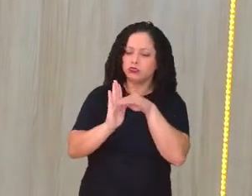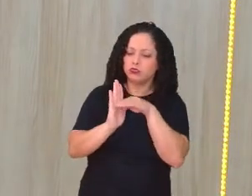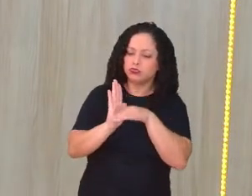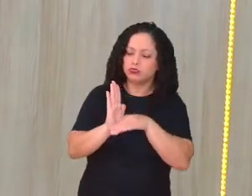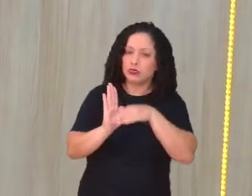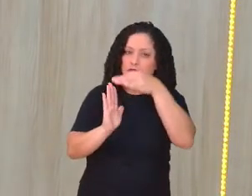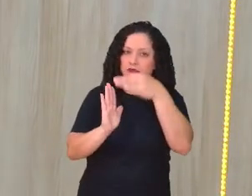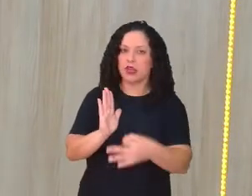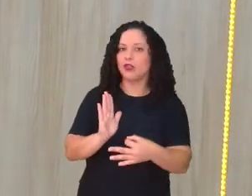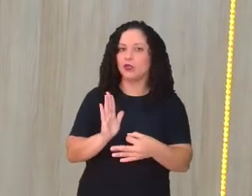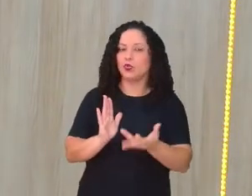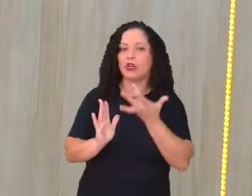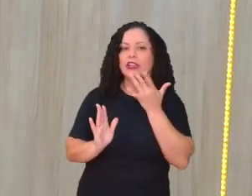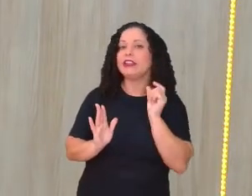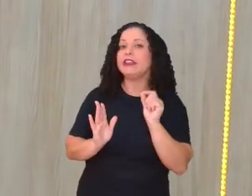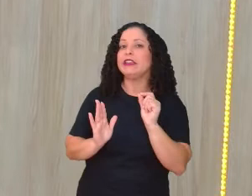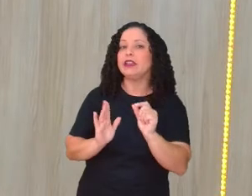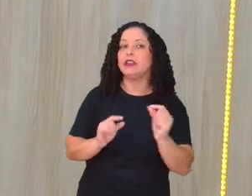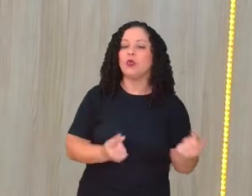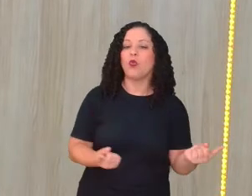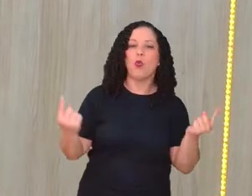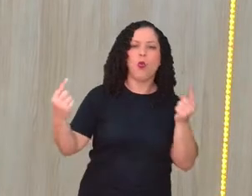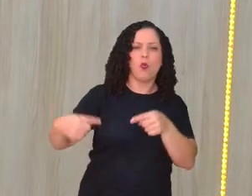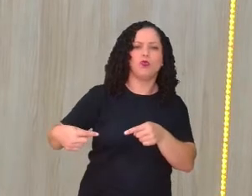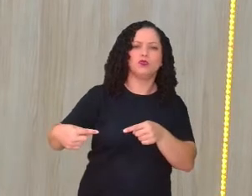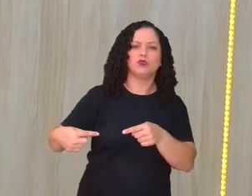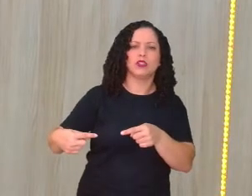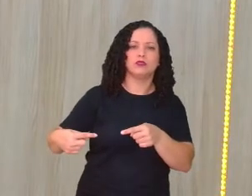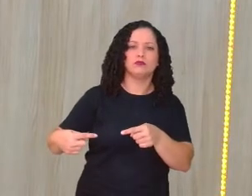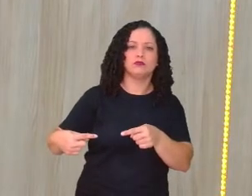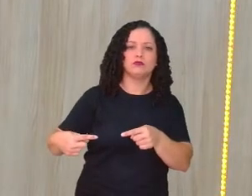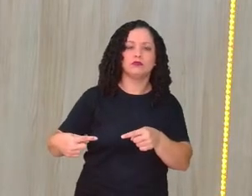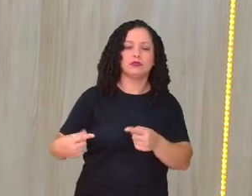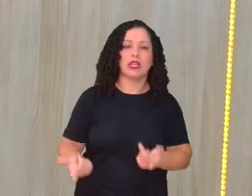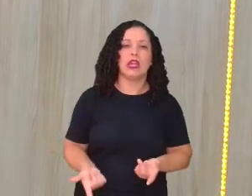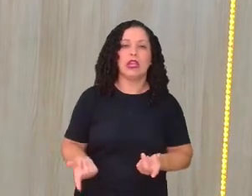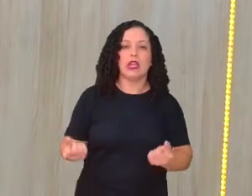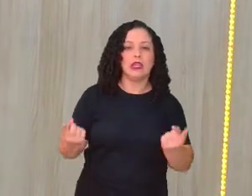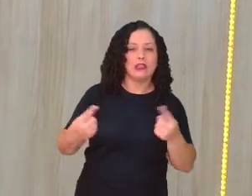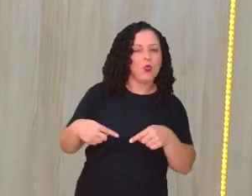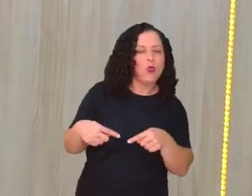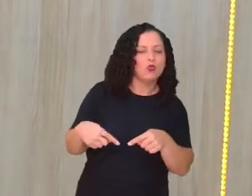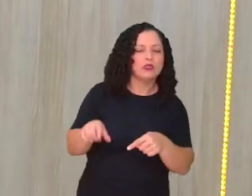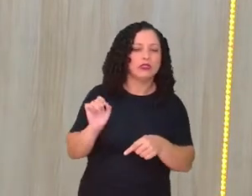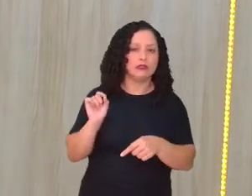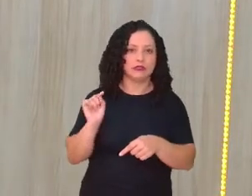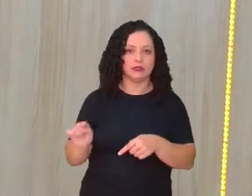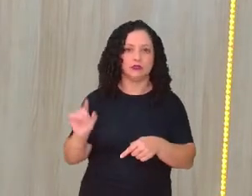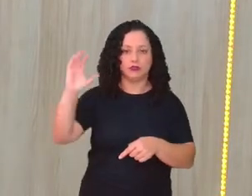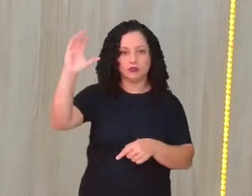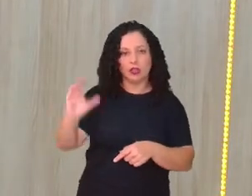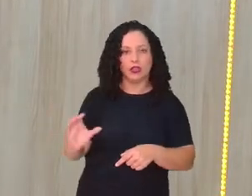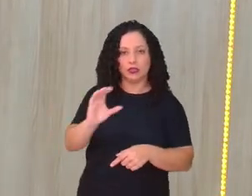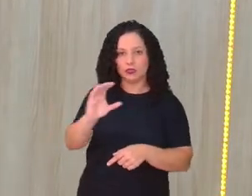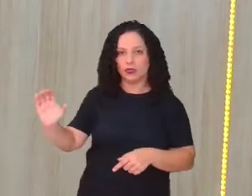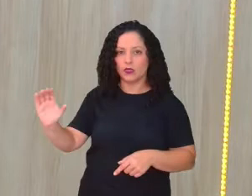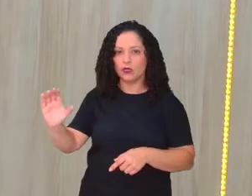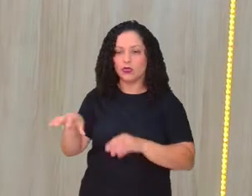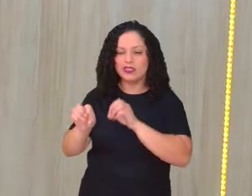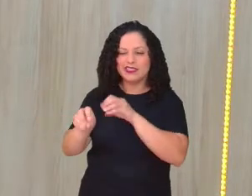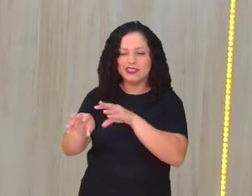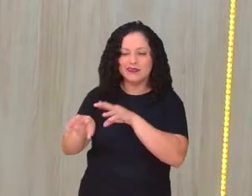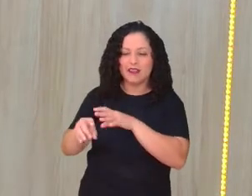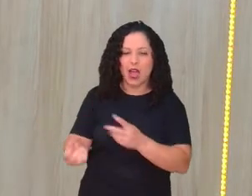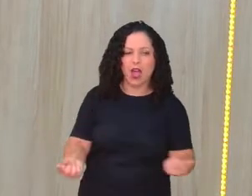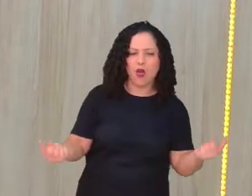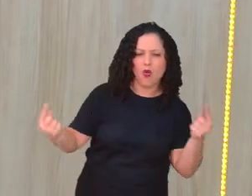Então quem, certo, está fora da ortodoxia, né, ensinada ali pela igreja ou pregada